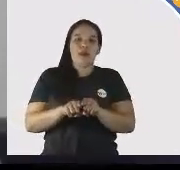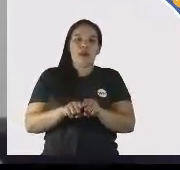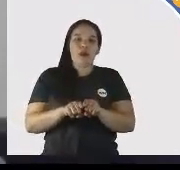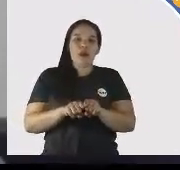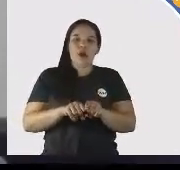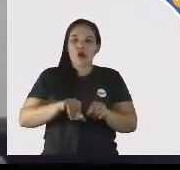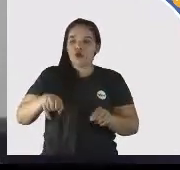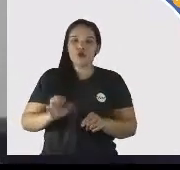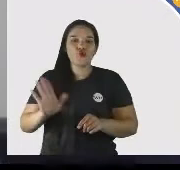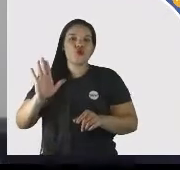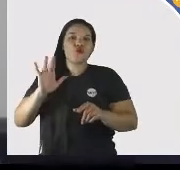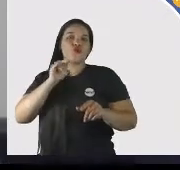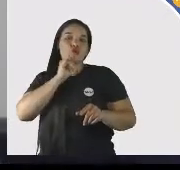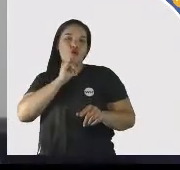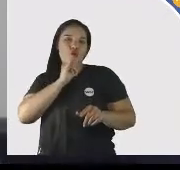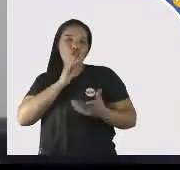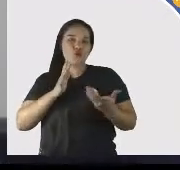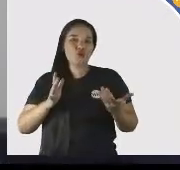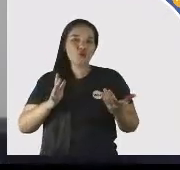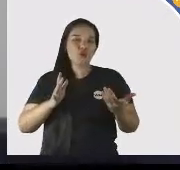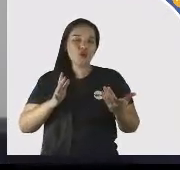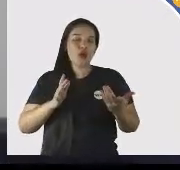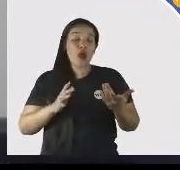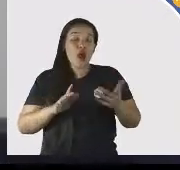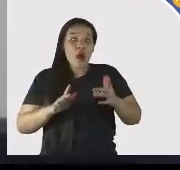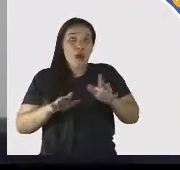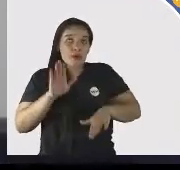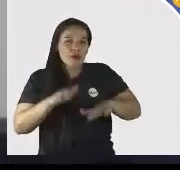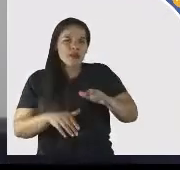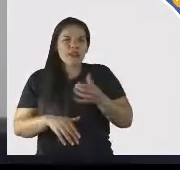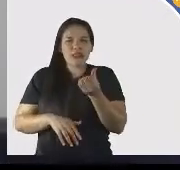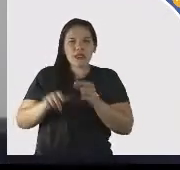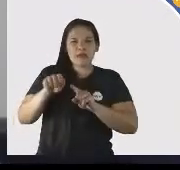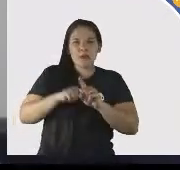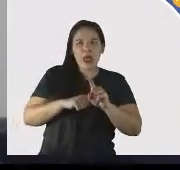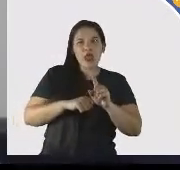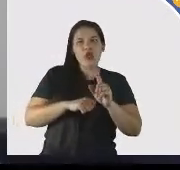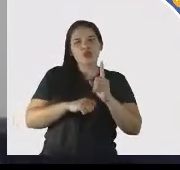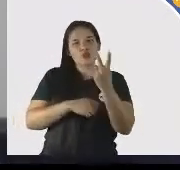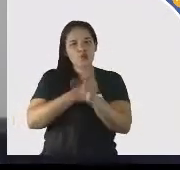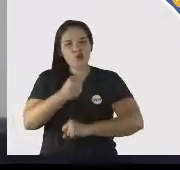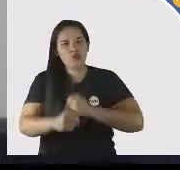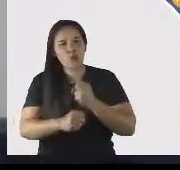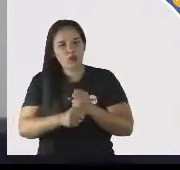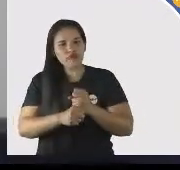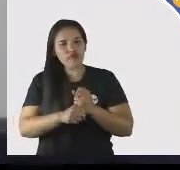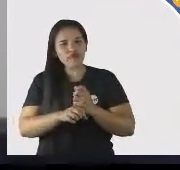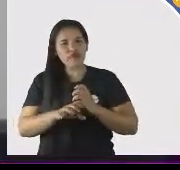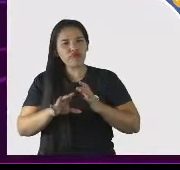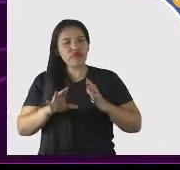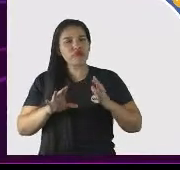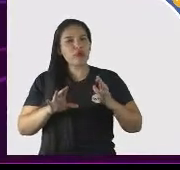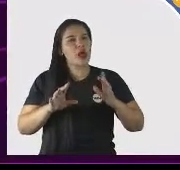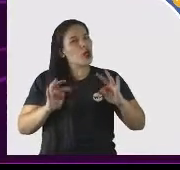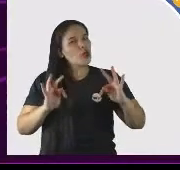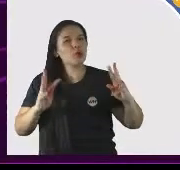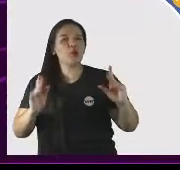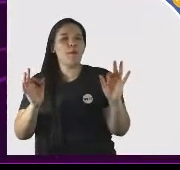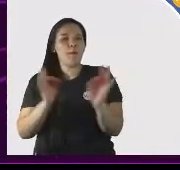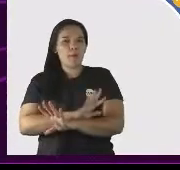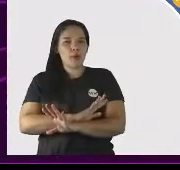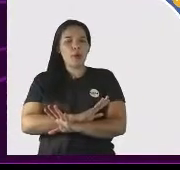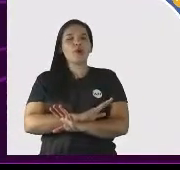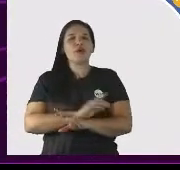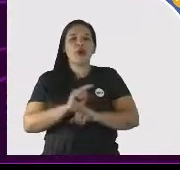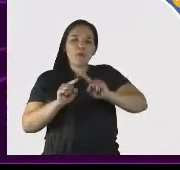isso deve permanecer por pelo menos mas aí uns seis meses a um ano até que nós tenhamos aí a tendência de queda os